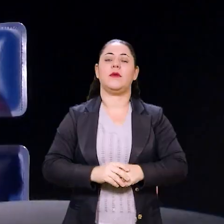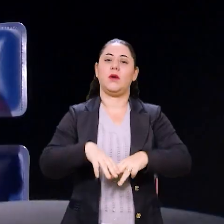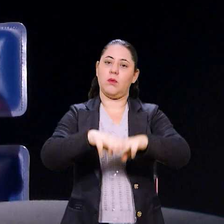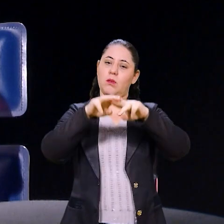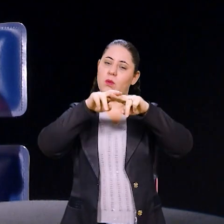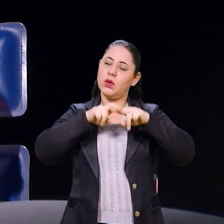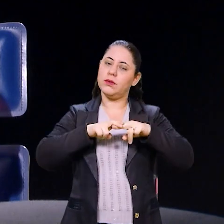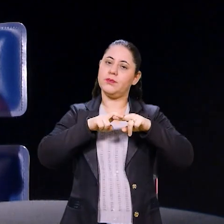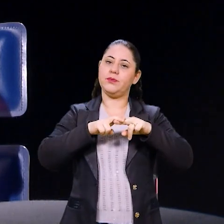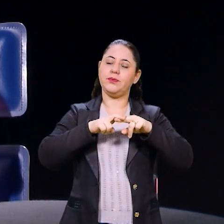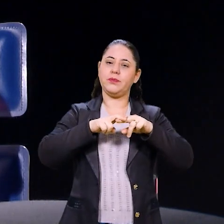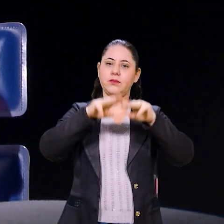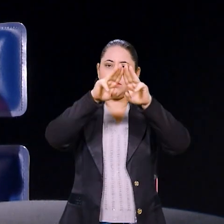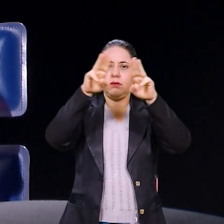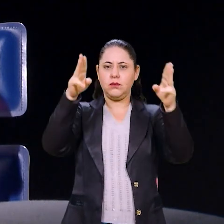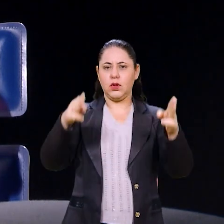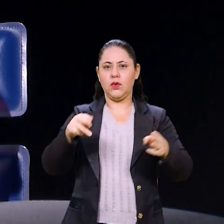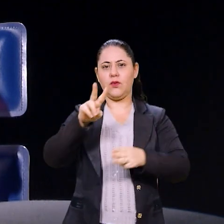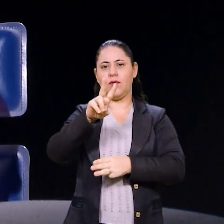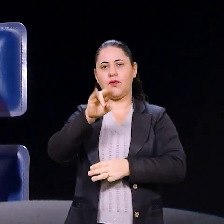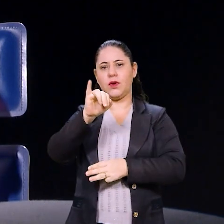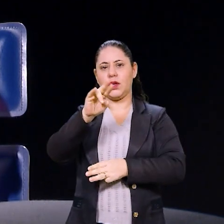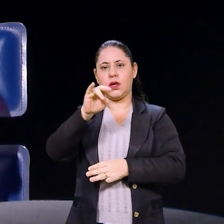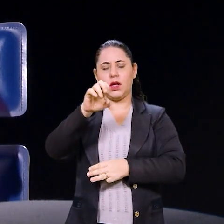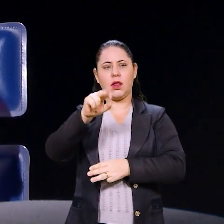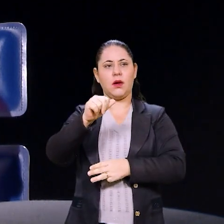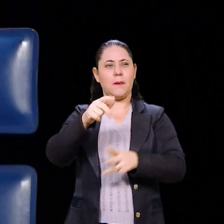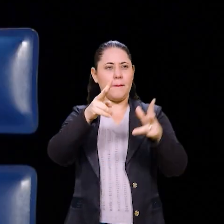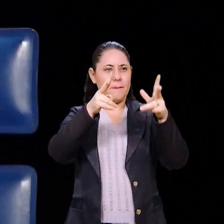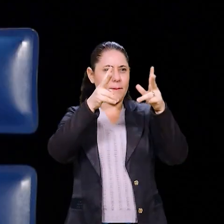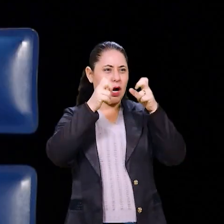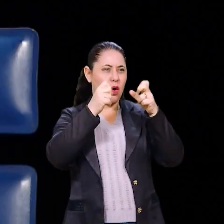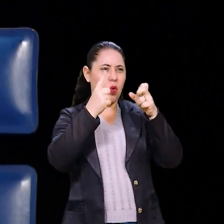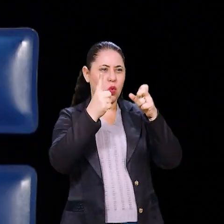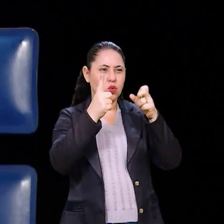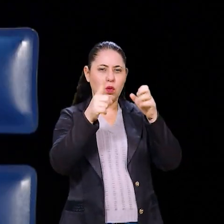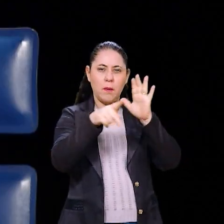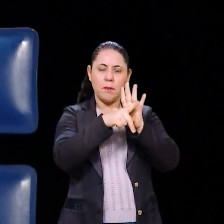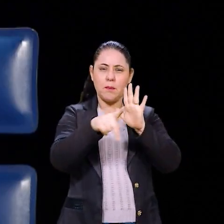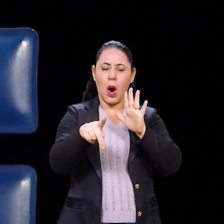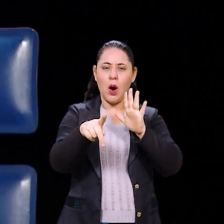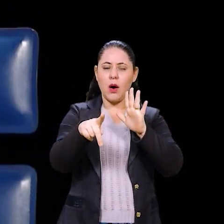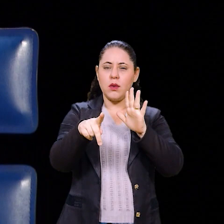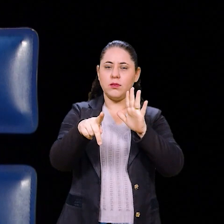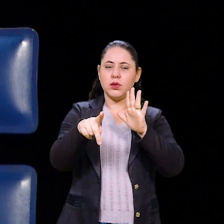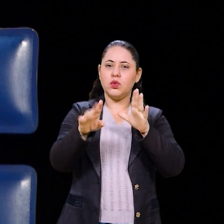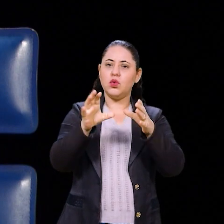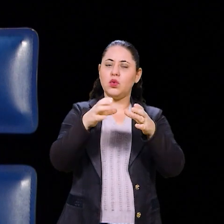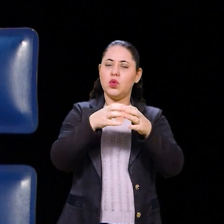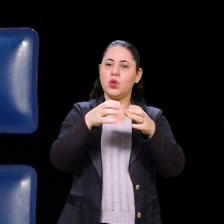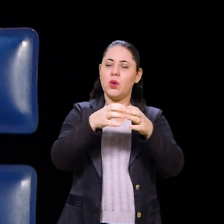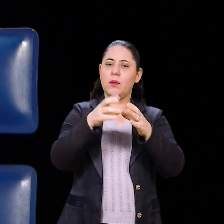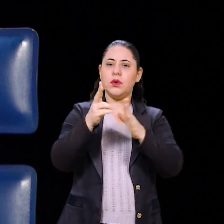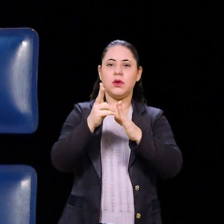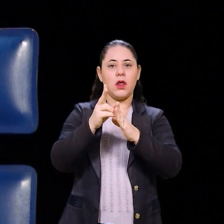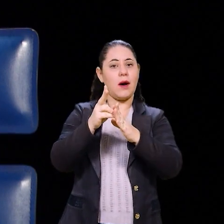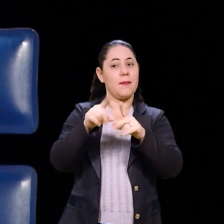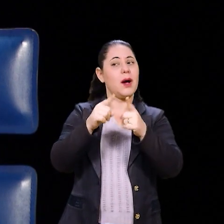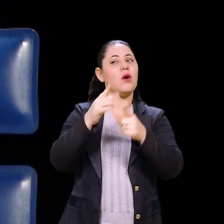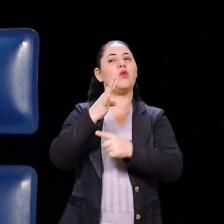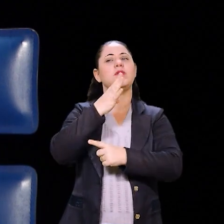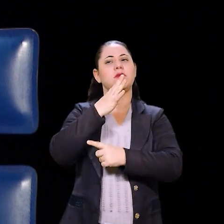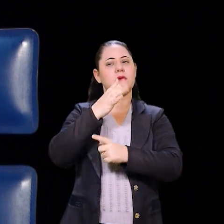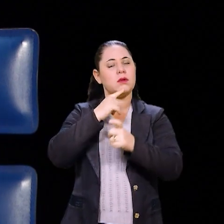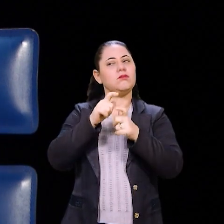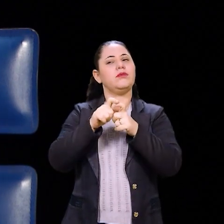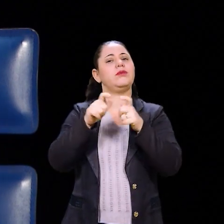pesquisas. Com isso, o Museu de Viena percebeu que eu tinha não apenas em uma etnia o conhecimento, mas o